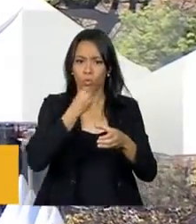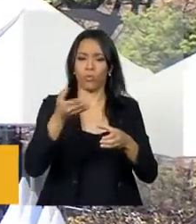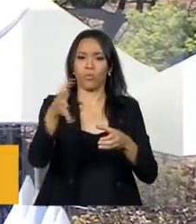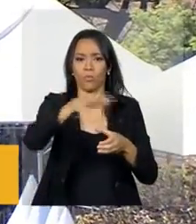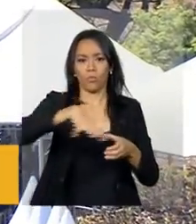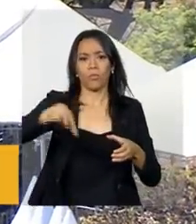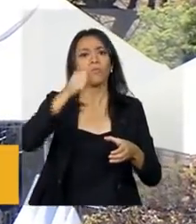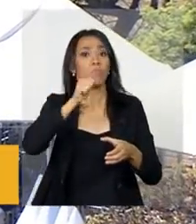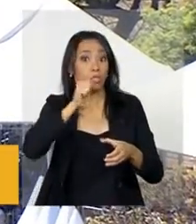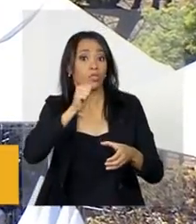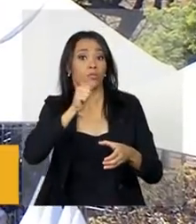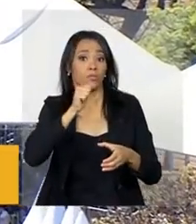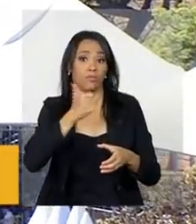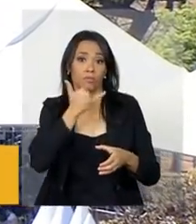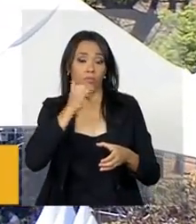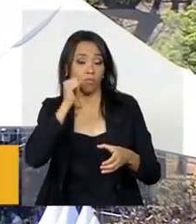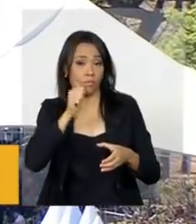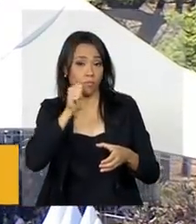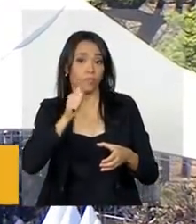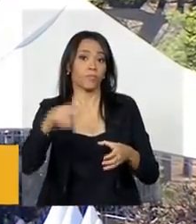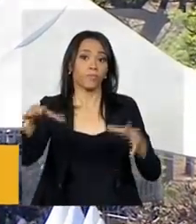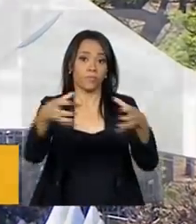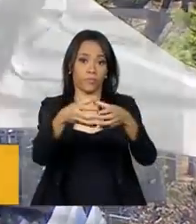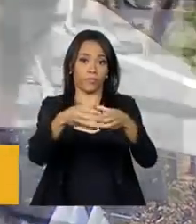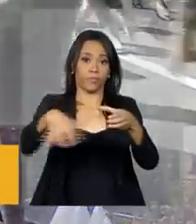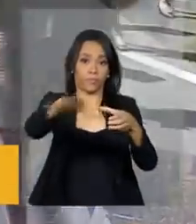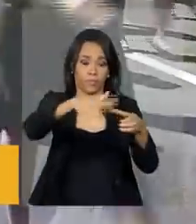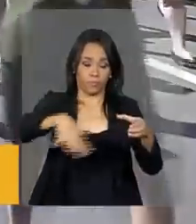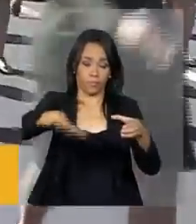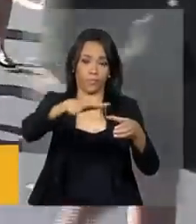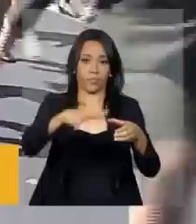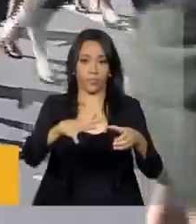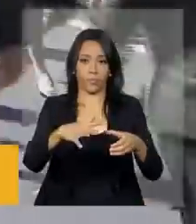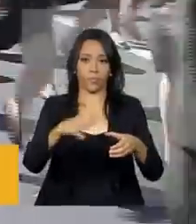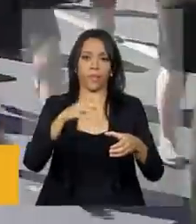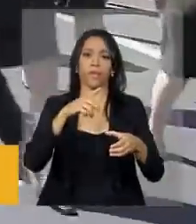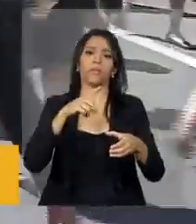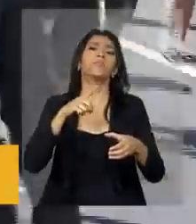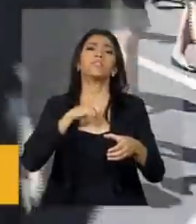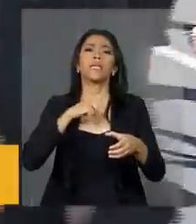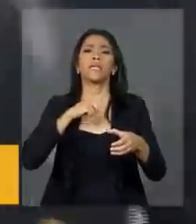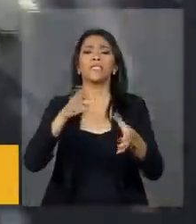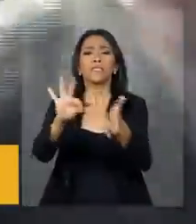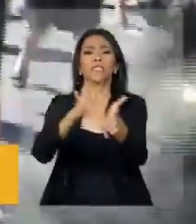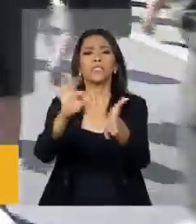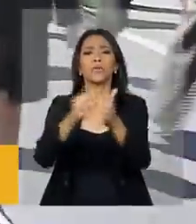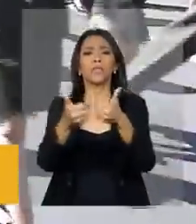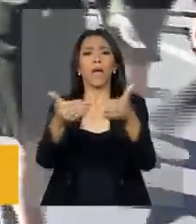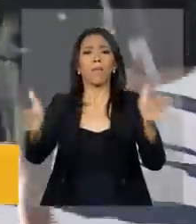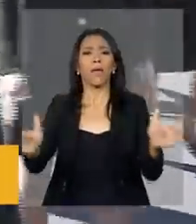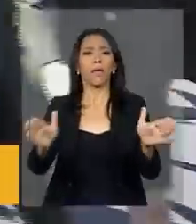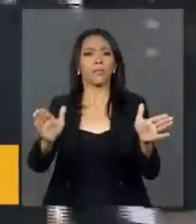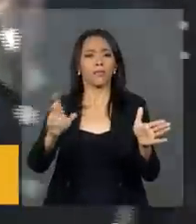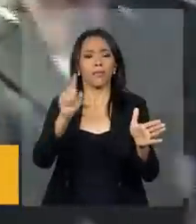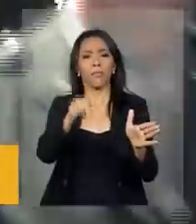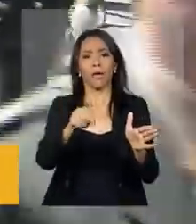Ressalto que nós ainda temos as inscrições abertas para o oficial técnico temporário. Elas se encerram